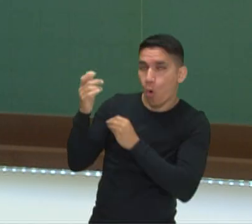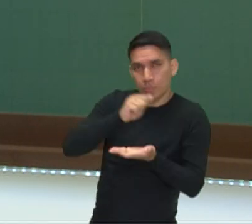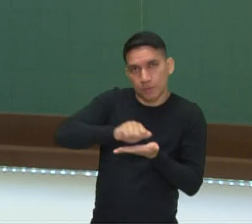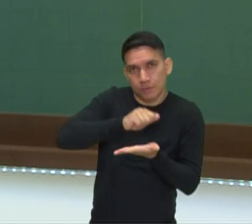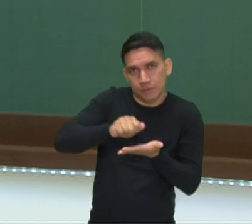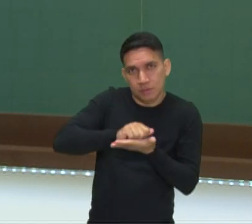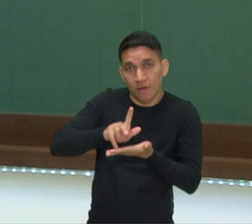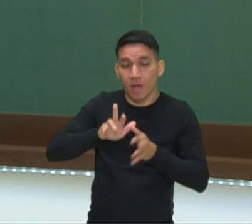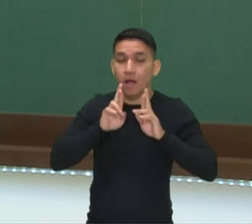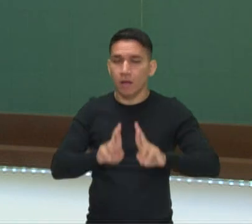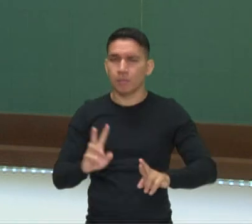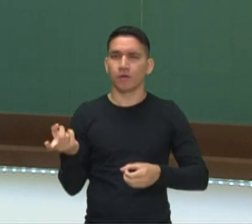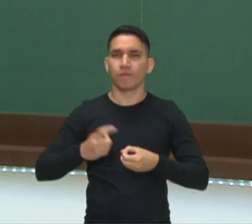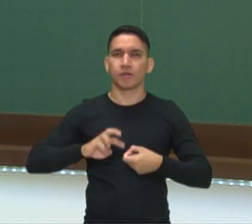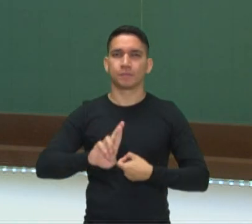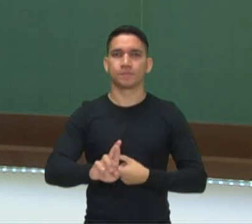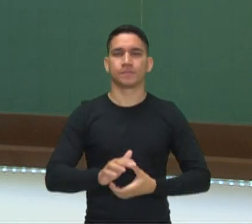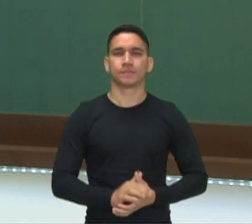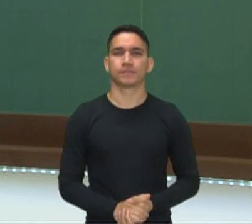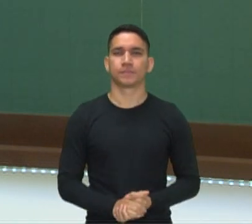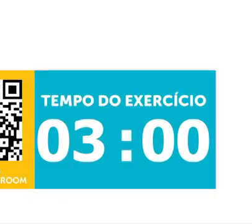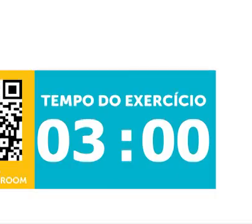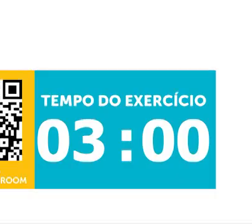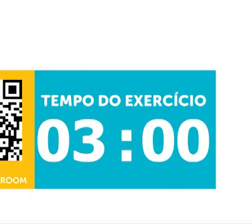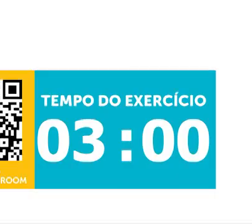vão responder e nós voltamos com a correção.